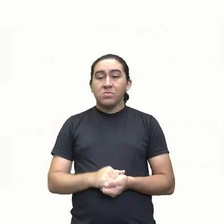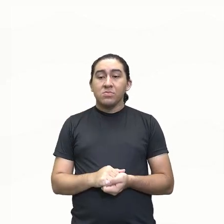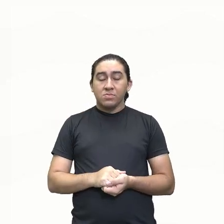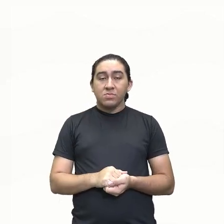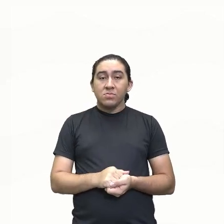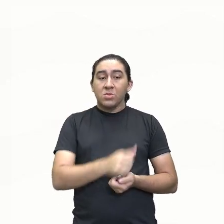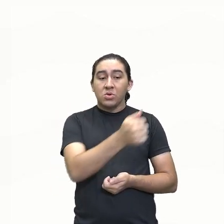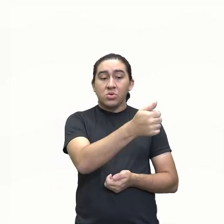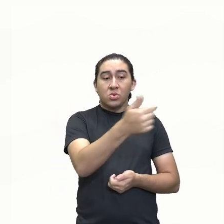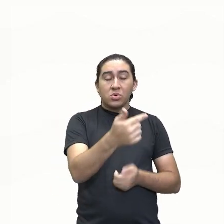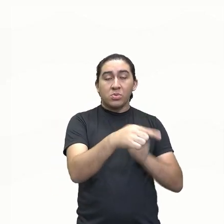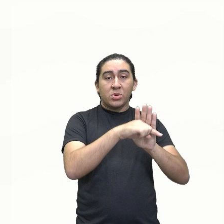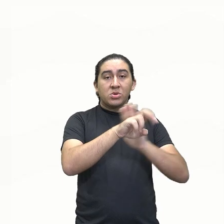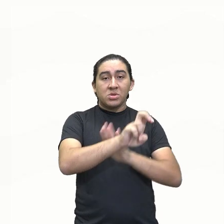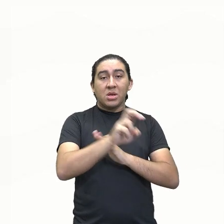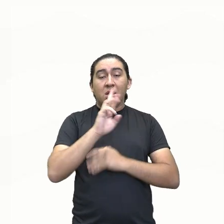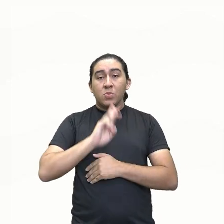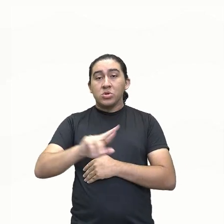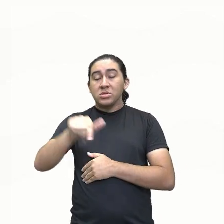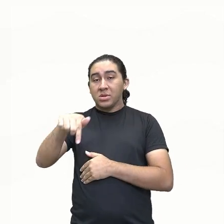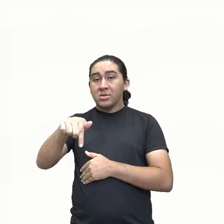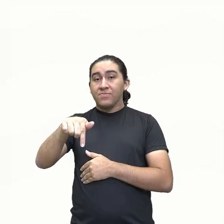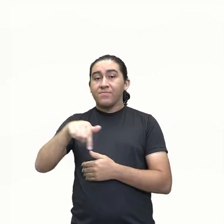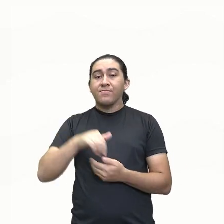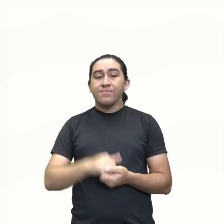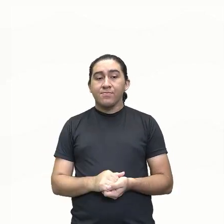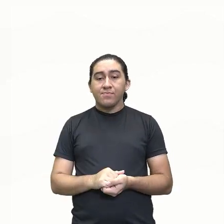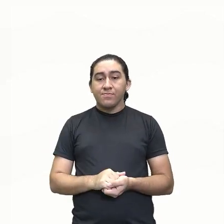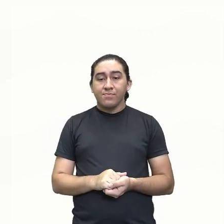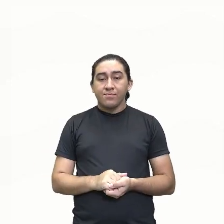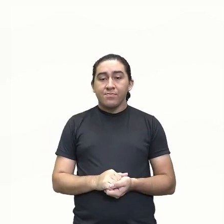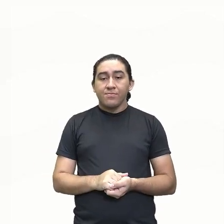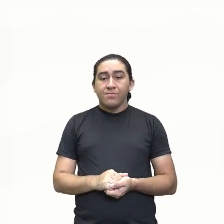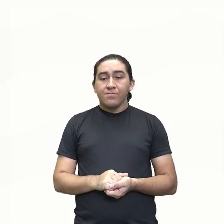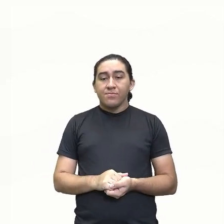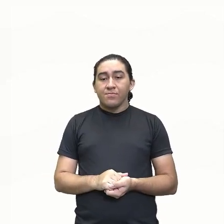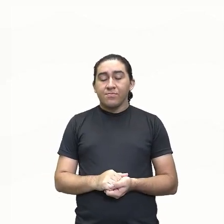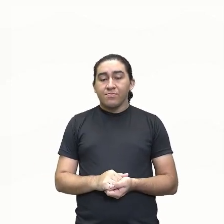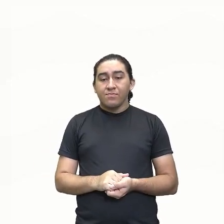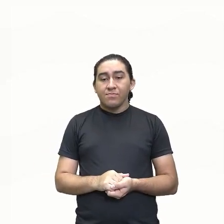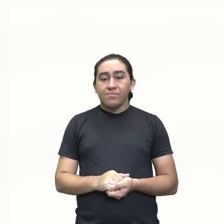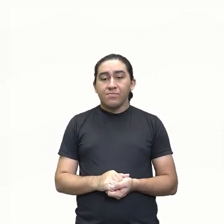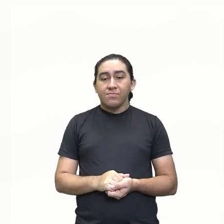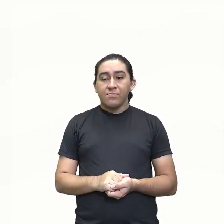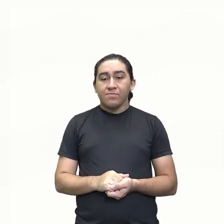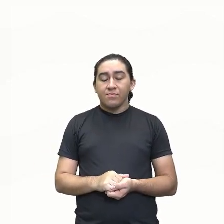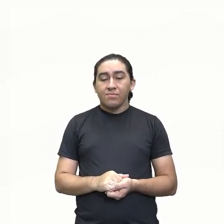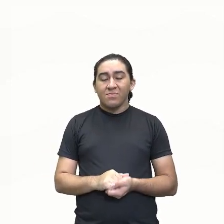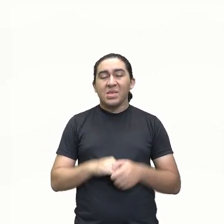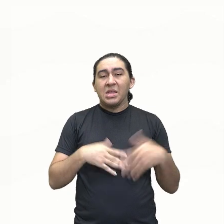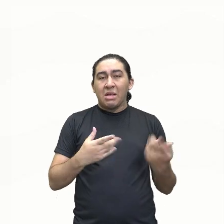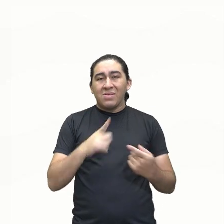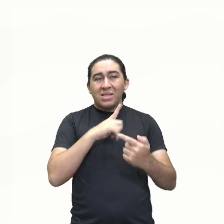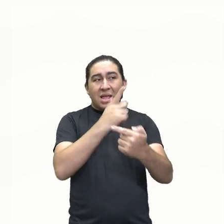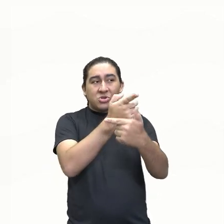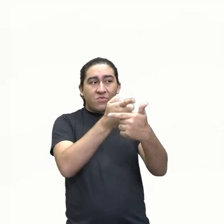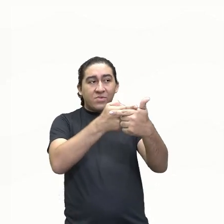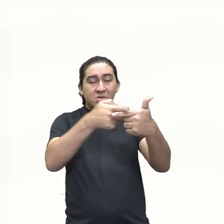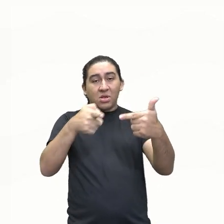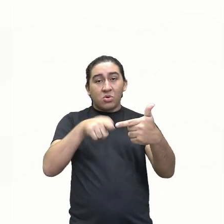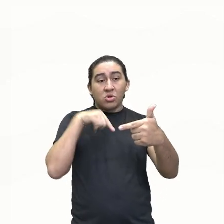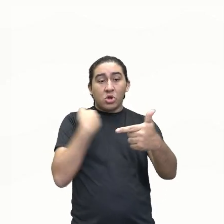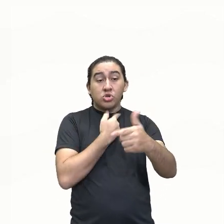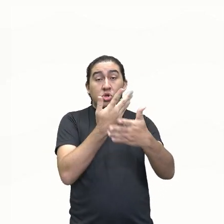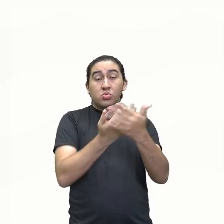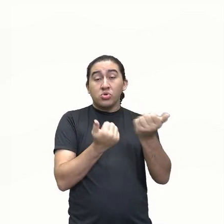menos 5 é igual a 7. Então, no lugar dessa divisão aqui, nós vamos colocar o